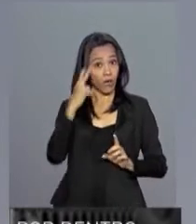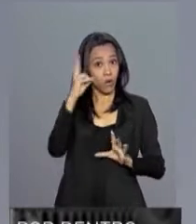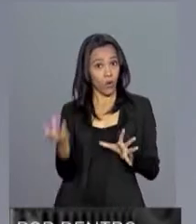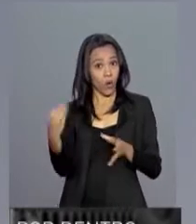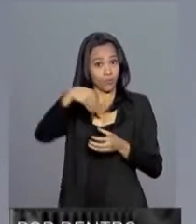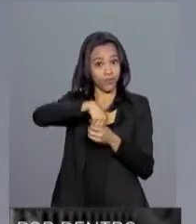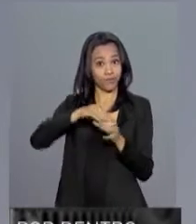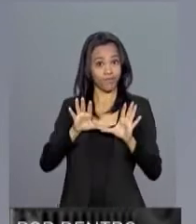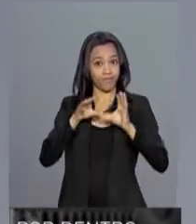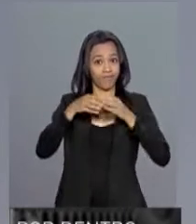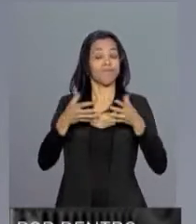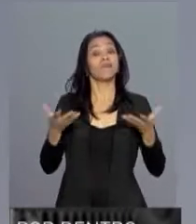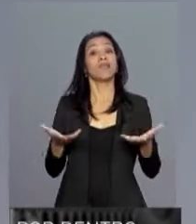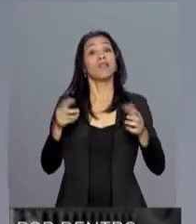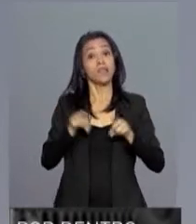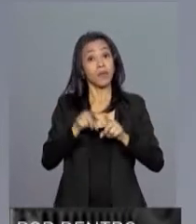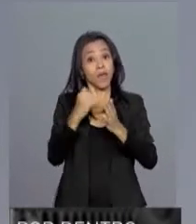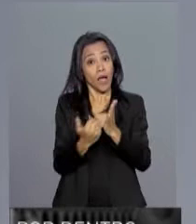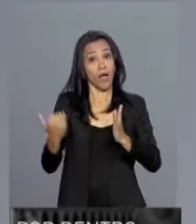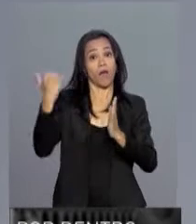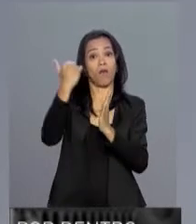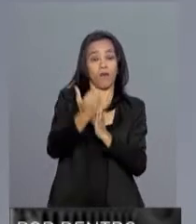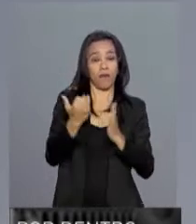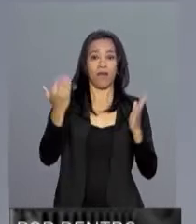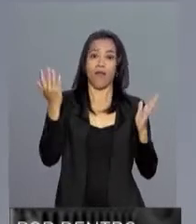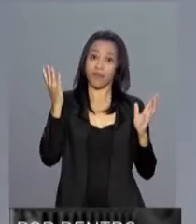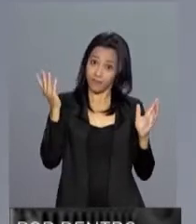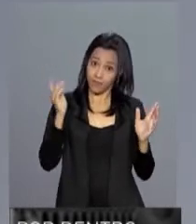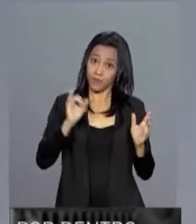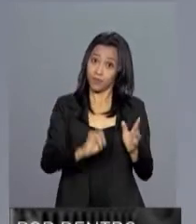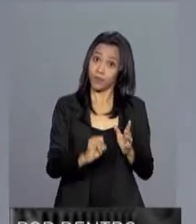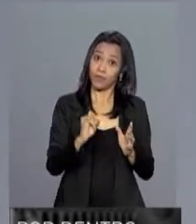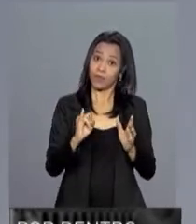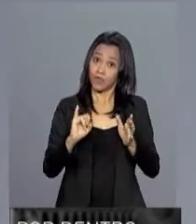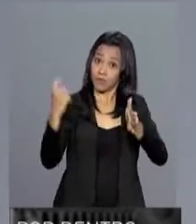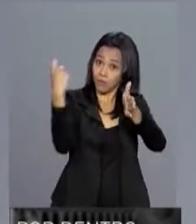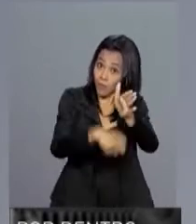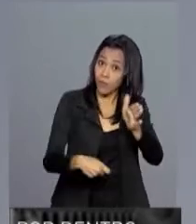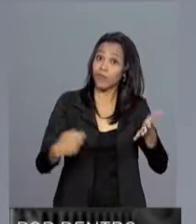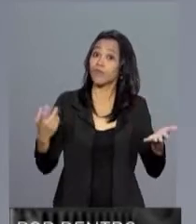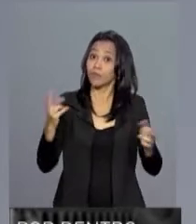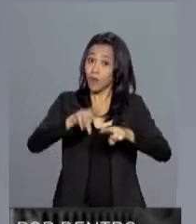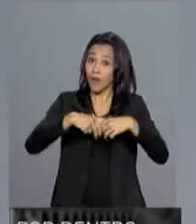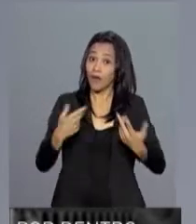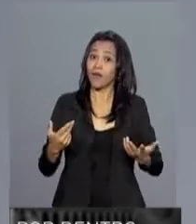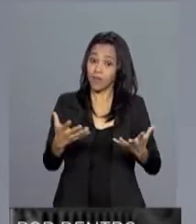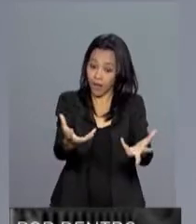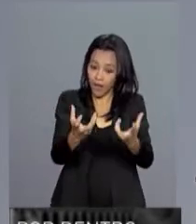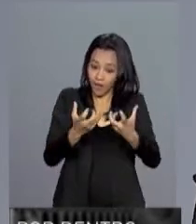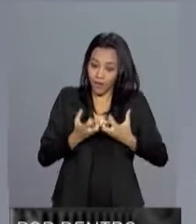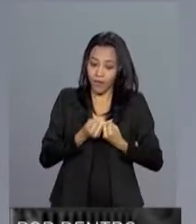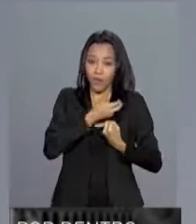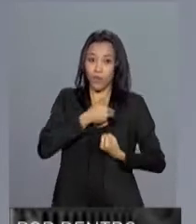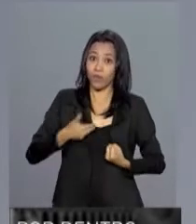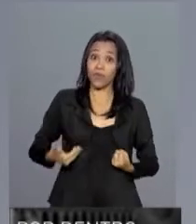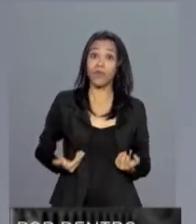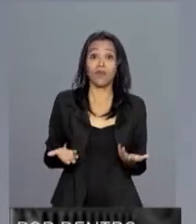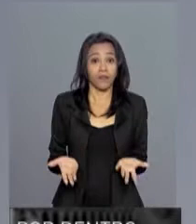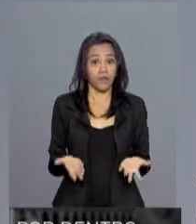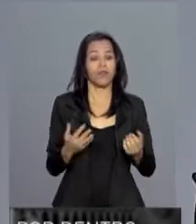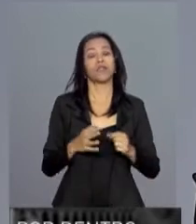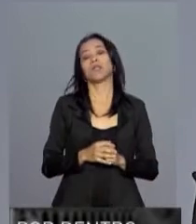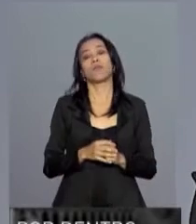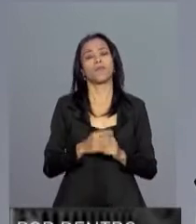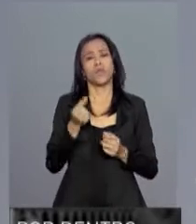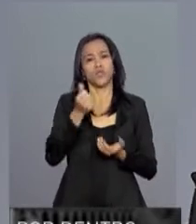de aumento até da arrecadação tributária por parte do do poder público então o investimento em cultura